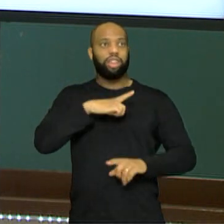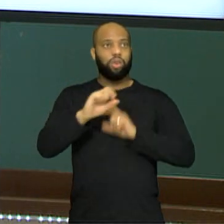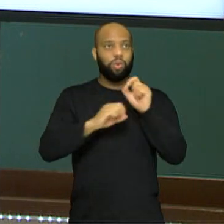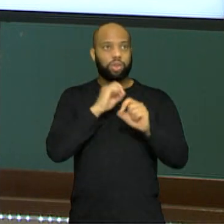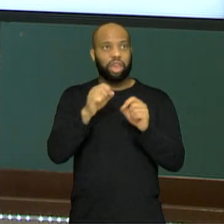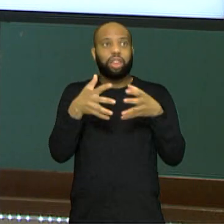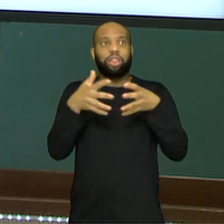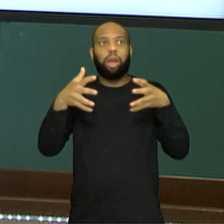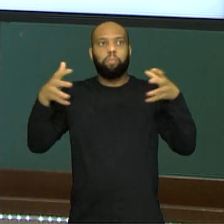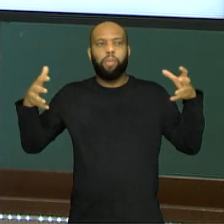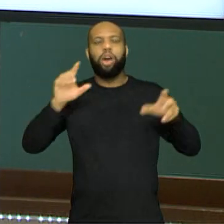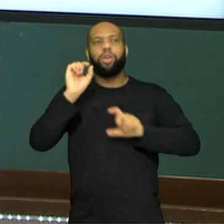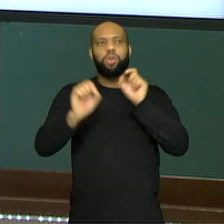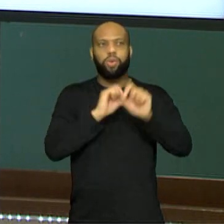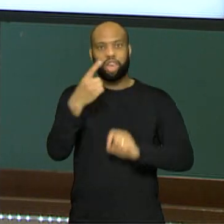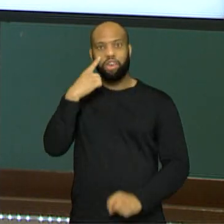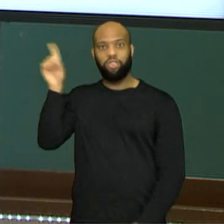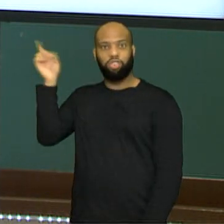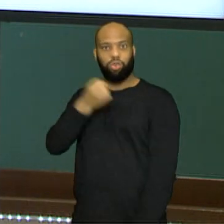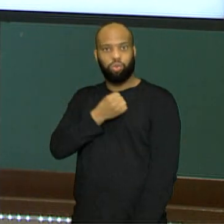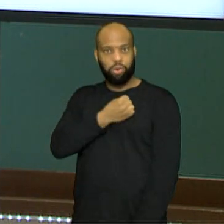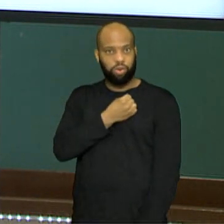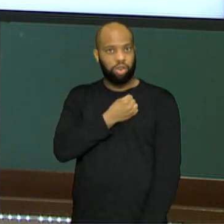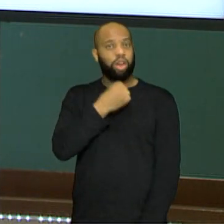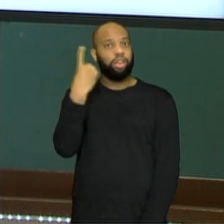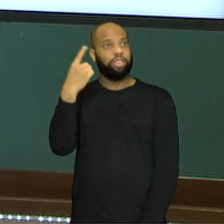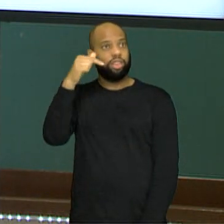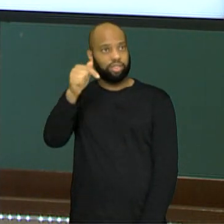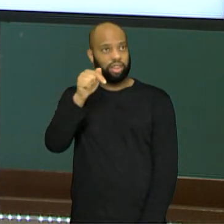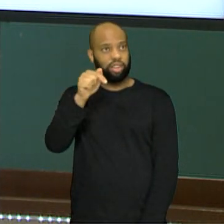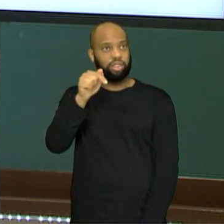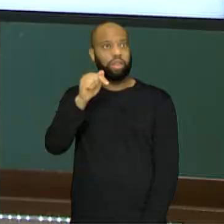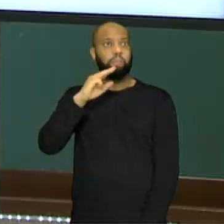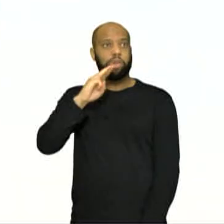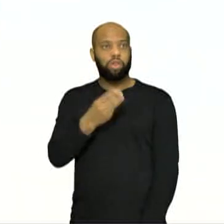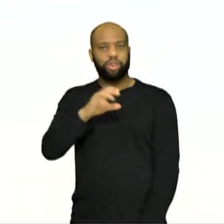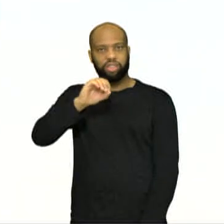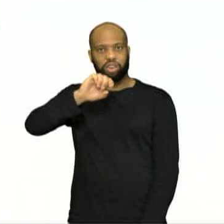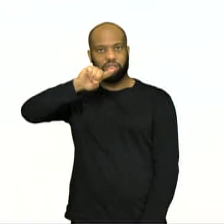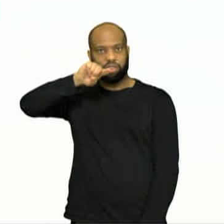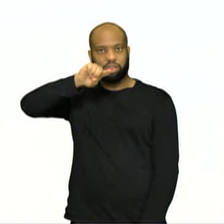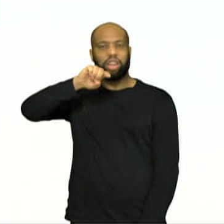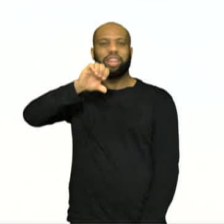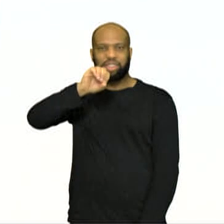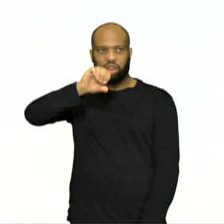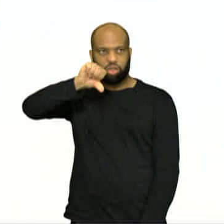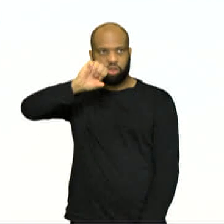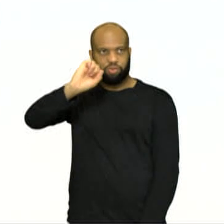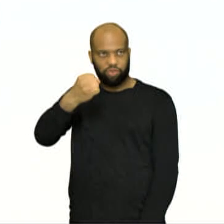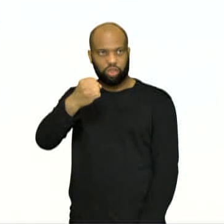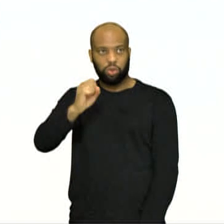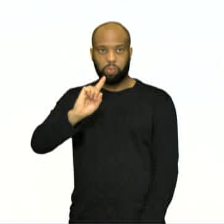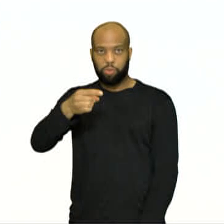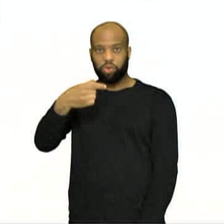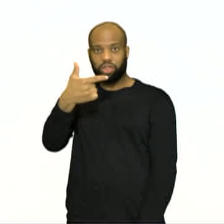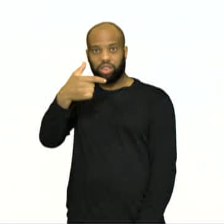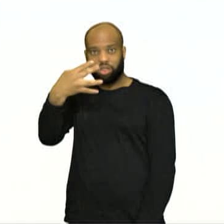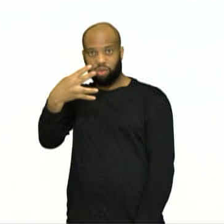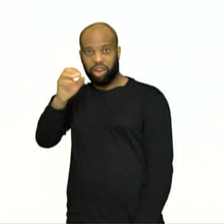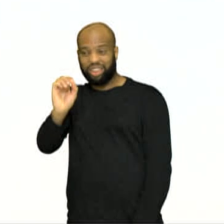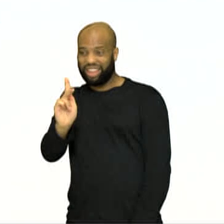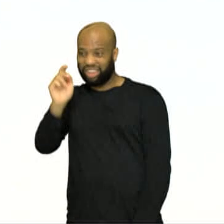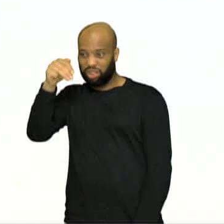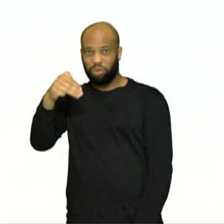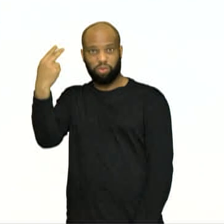17.098.240 km² de área. É um país bicontinental. O que significa isso? Que parte da Rússia